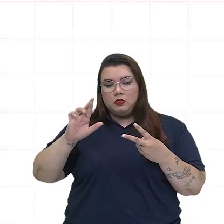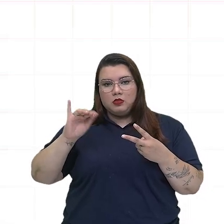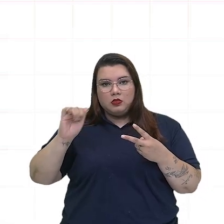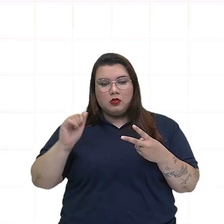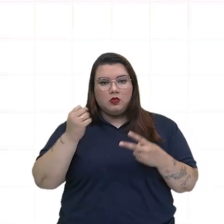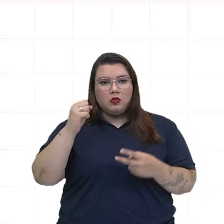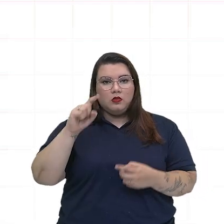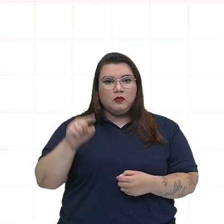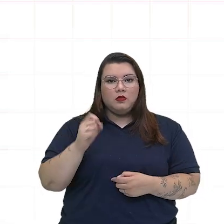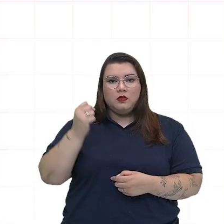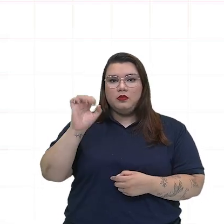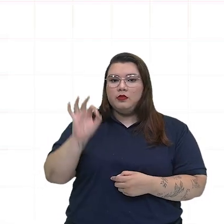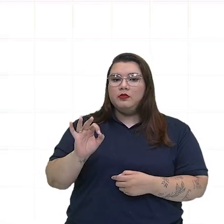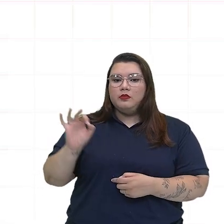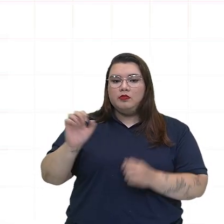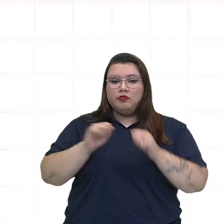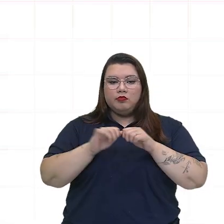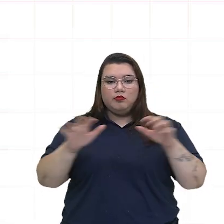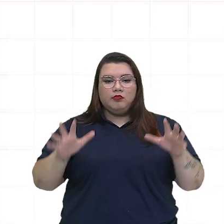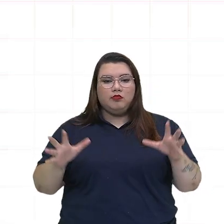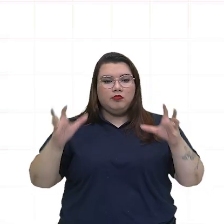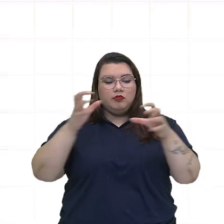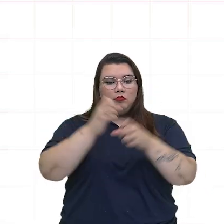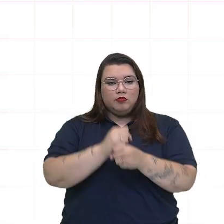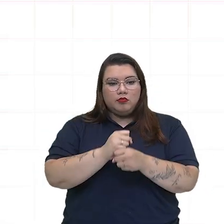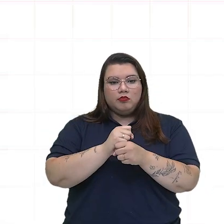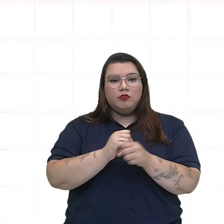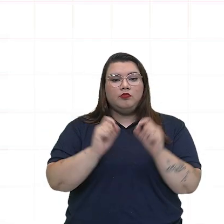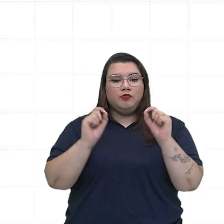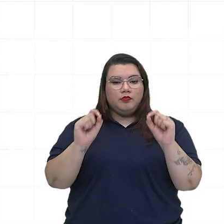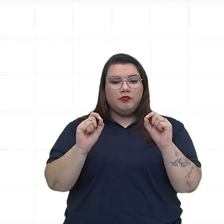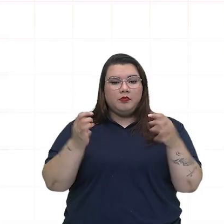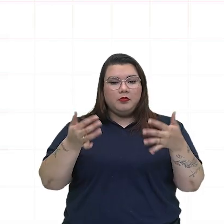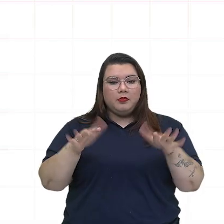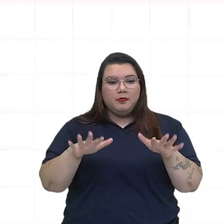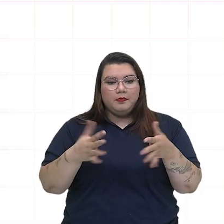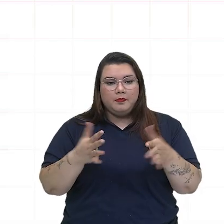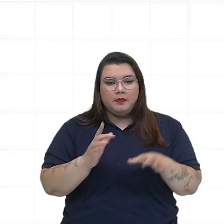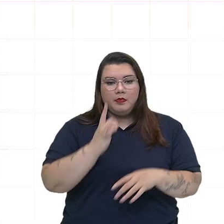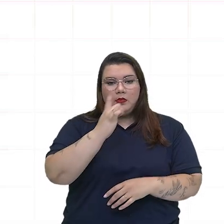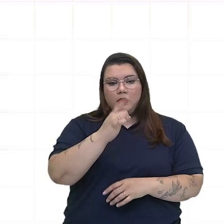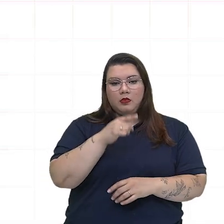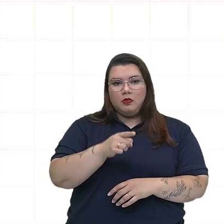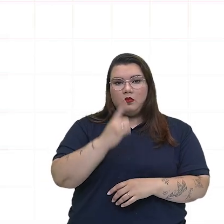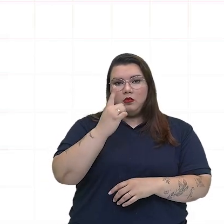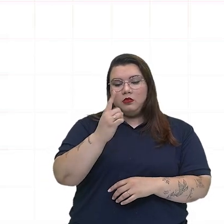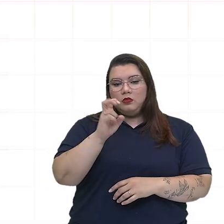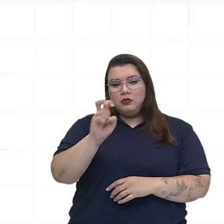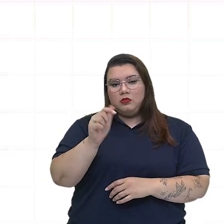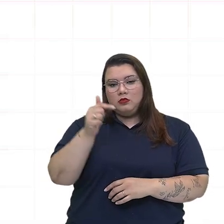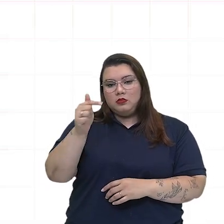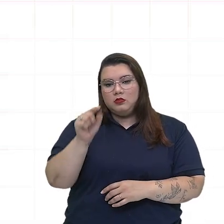8,8%. Tendo essa distribuição e totalizando aí um consumo total de aproximadamente